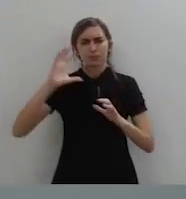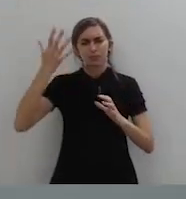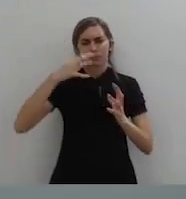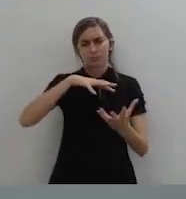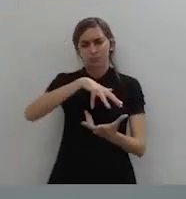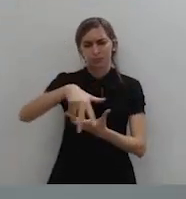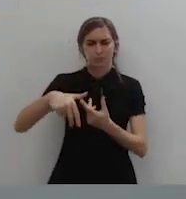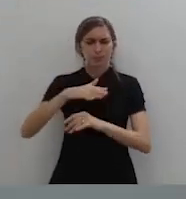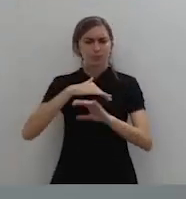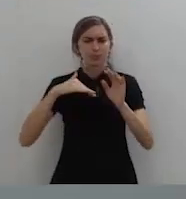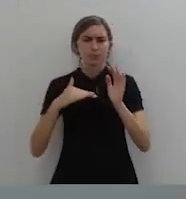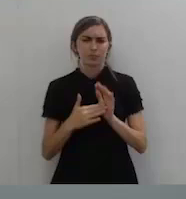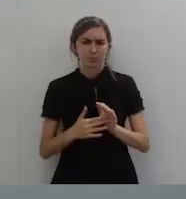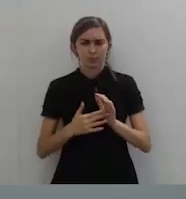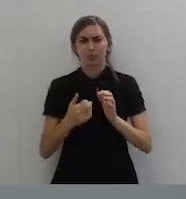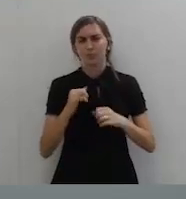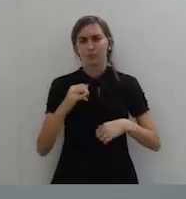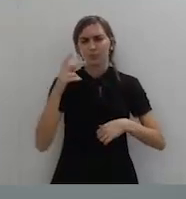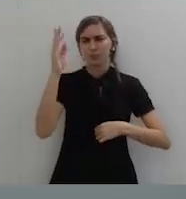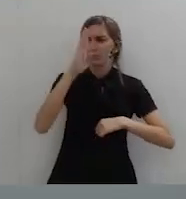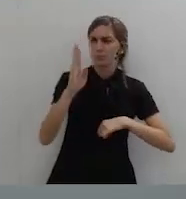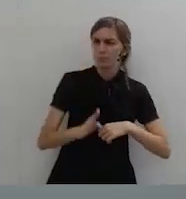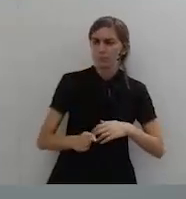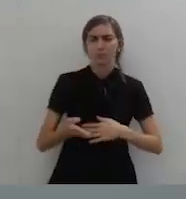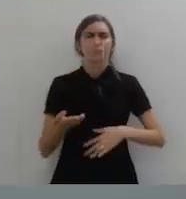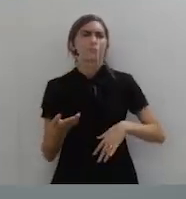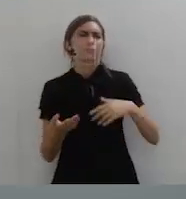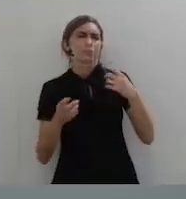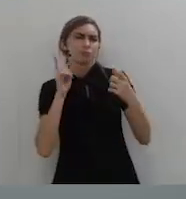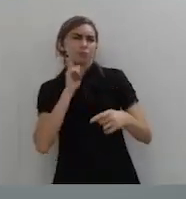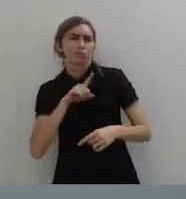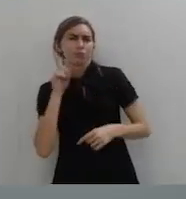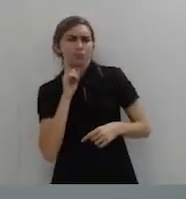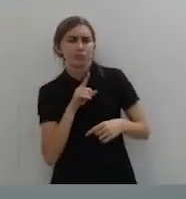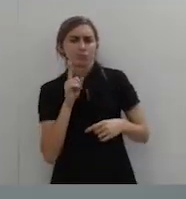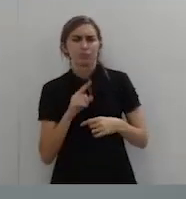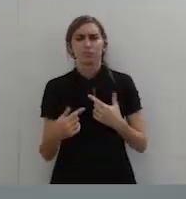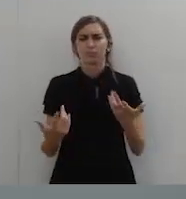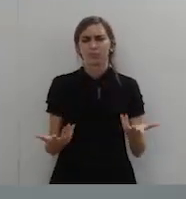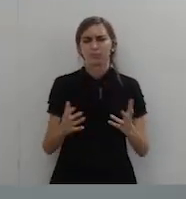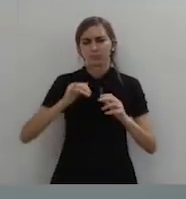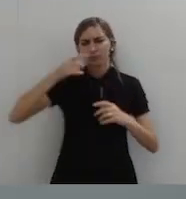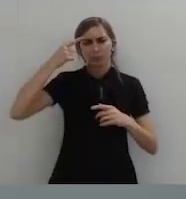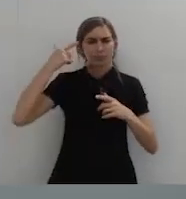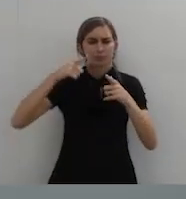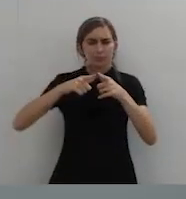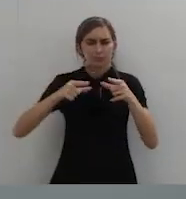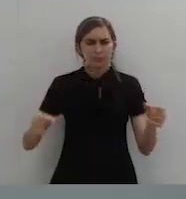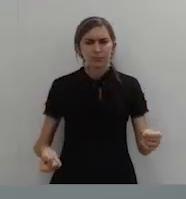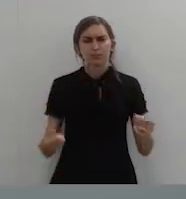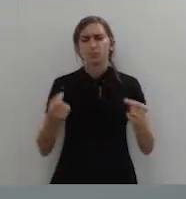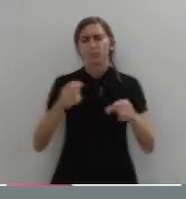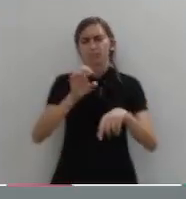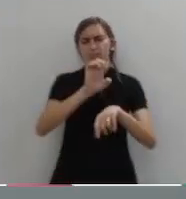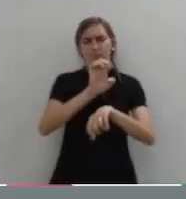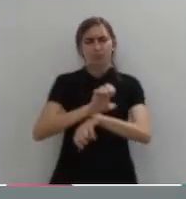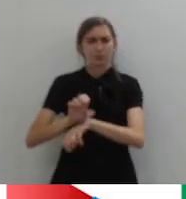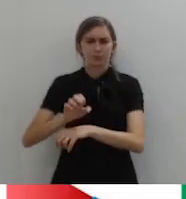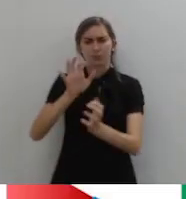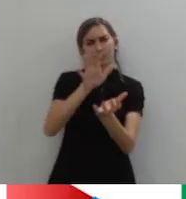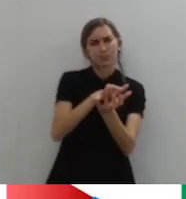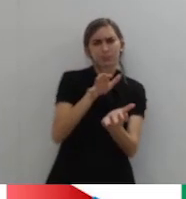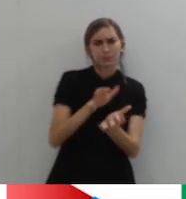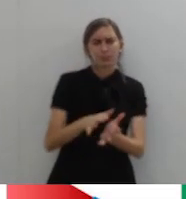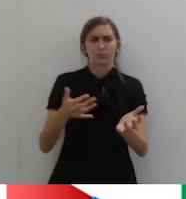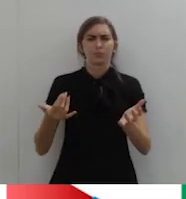acontecem no mundo todo, independente de ser Brasil, Estados Unidos, Japão, nos estados de